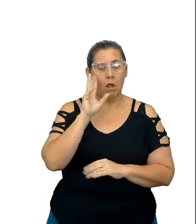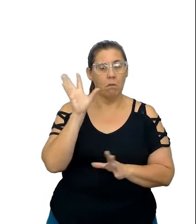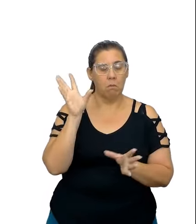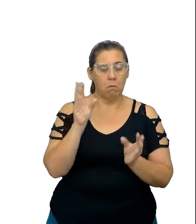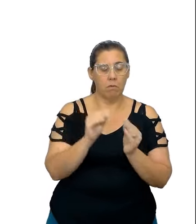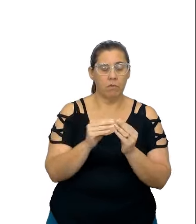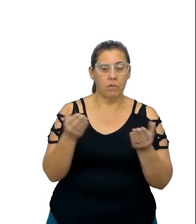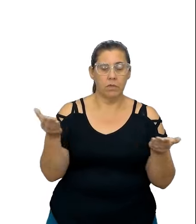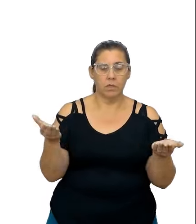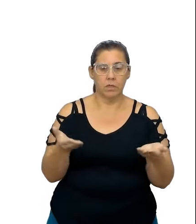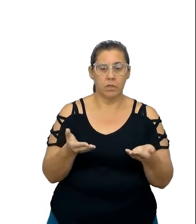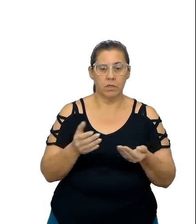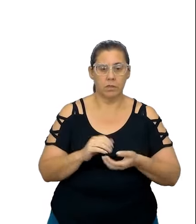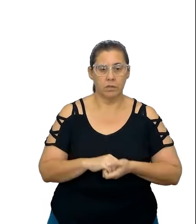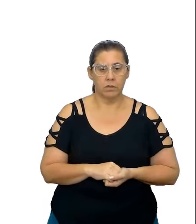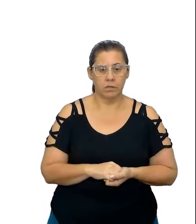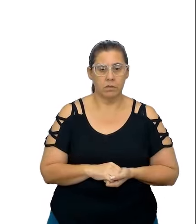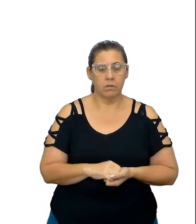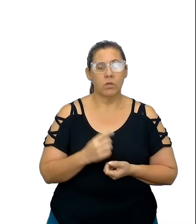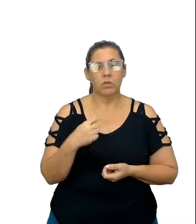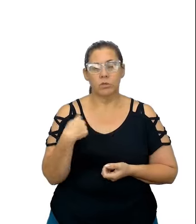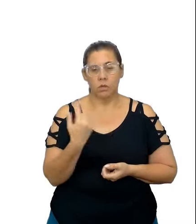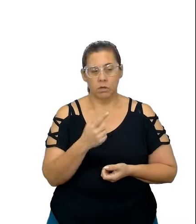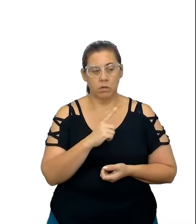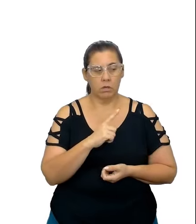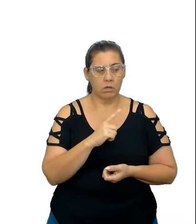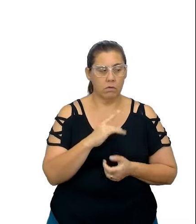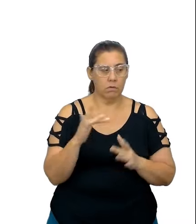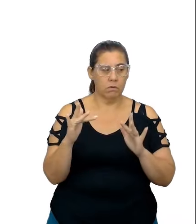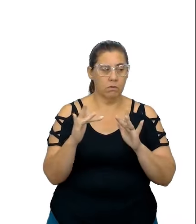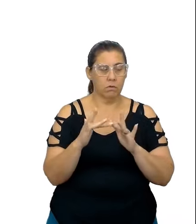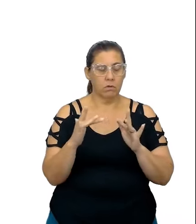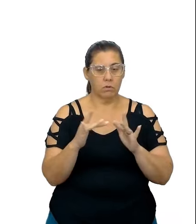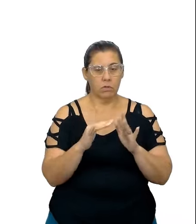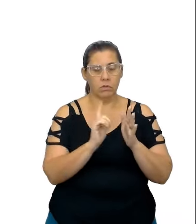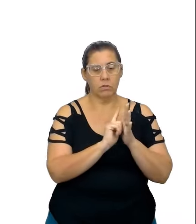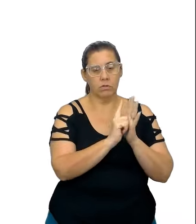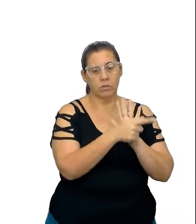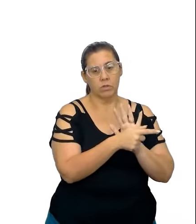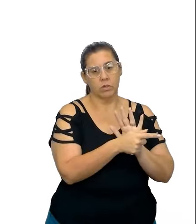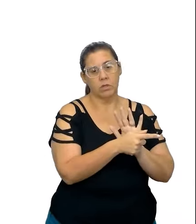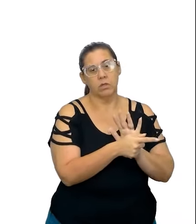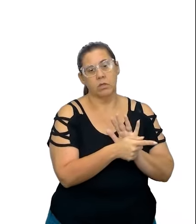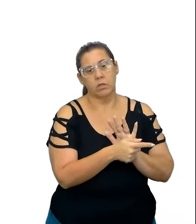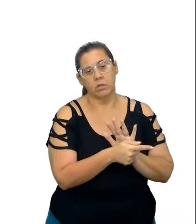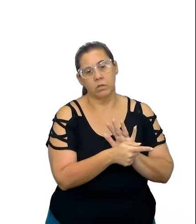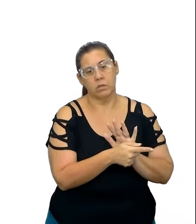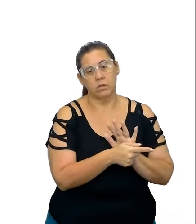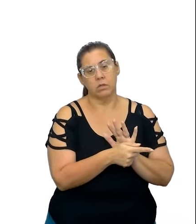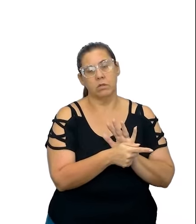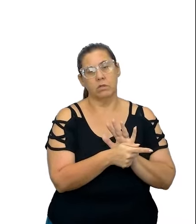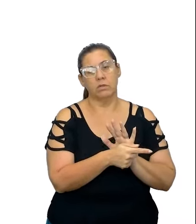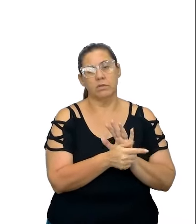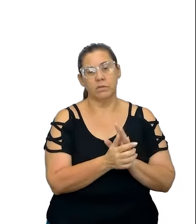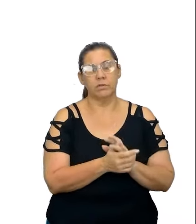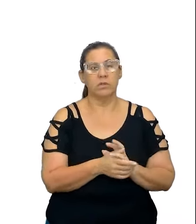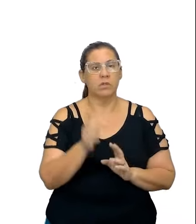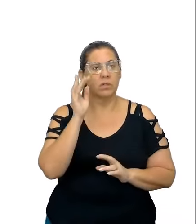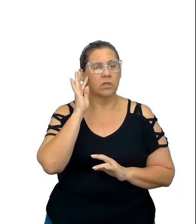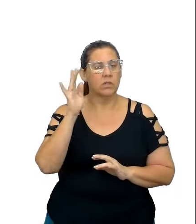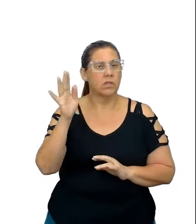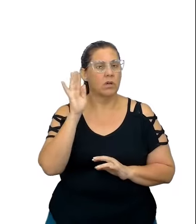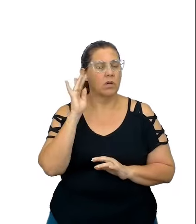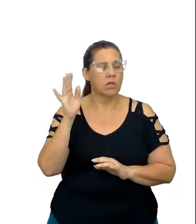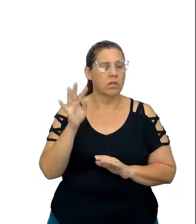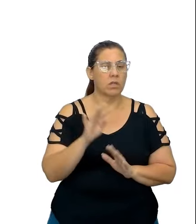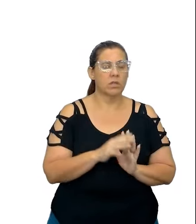fechando aqui a nossa formação, nós estivemos lá em contato com os gêneros, com a revisitação teórica da